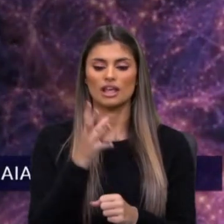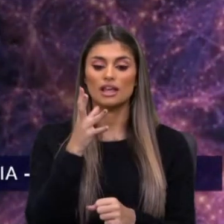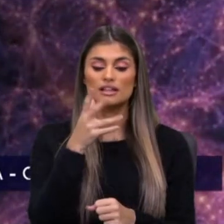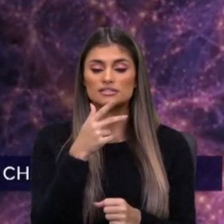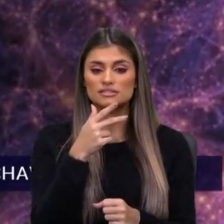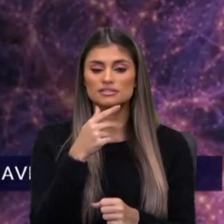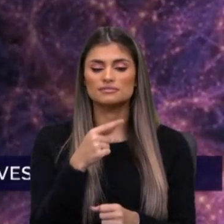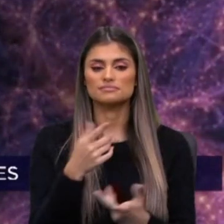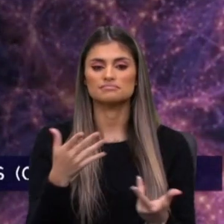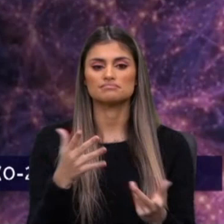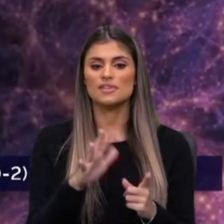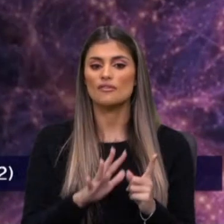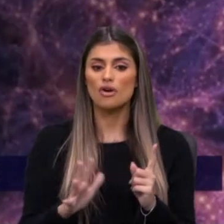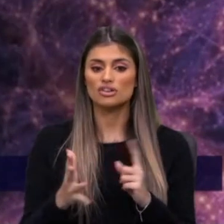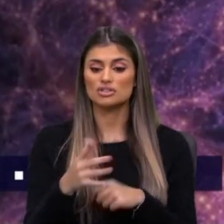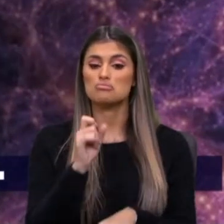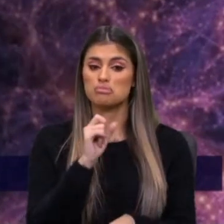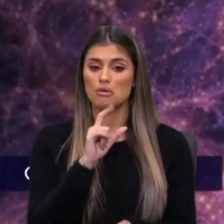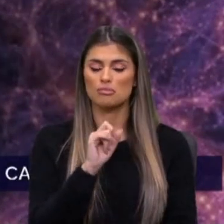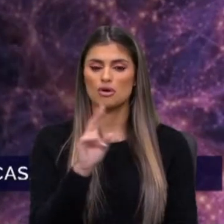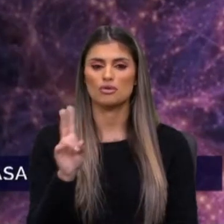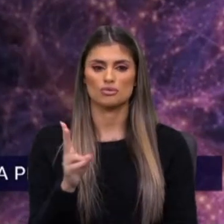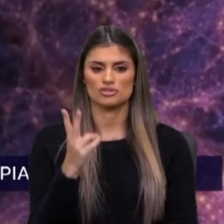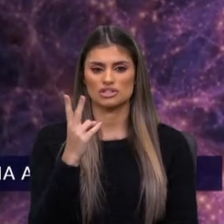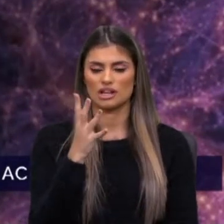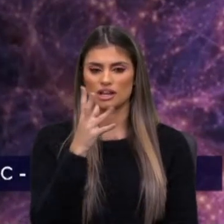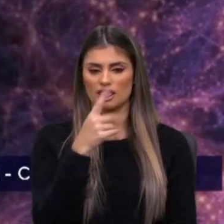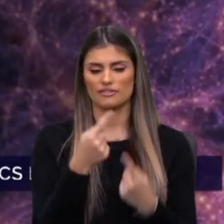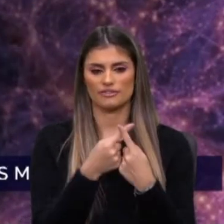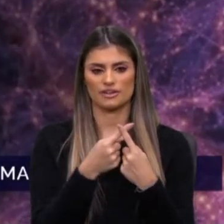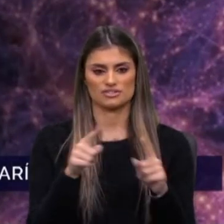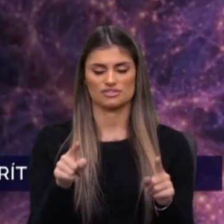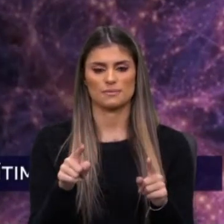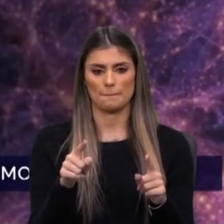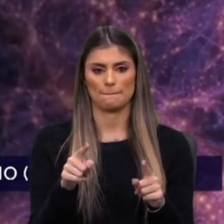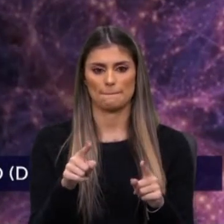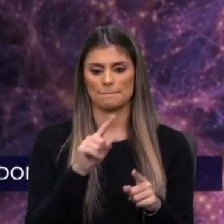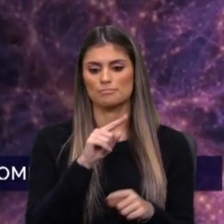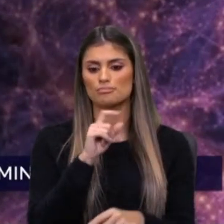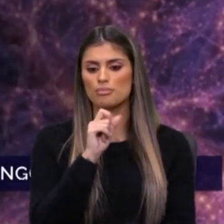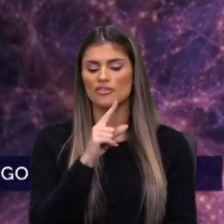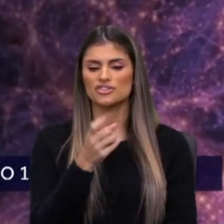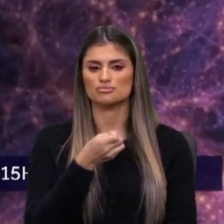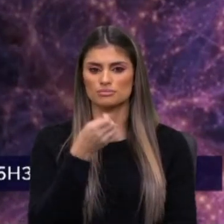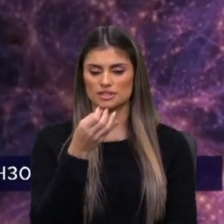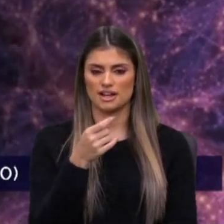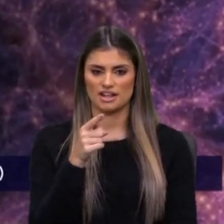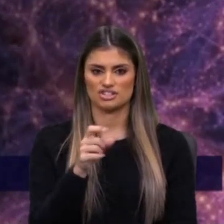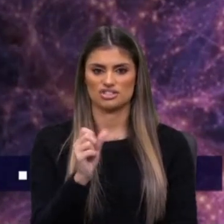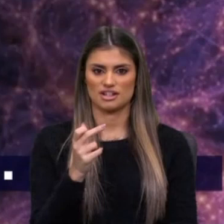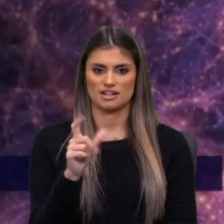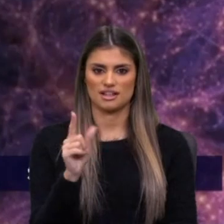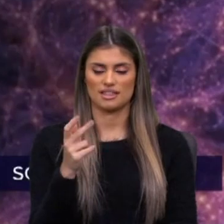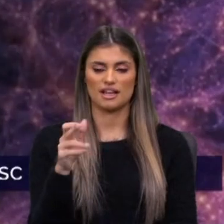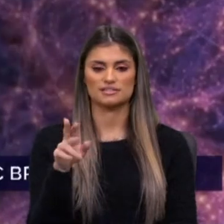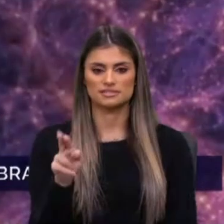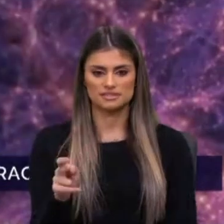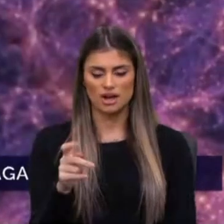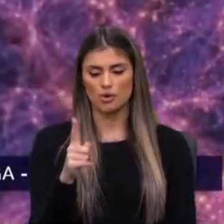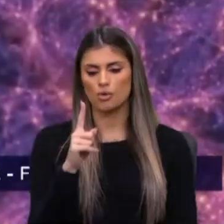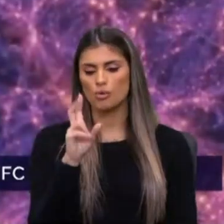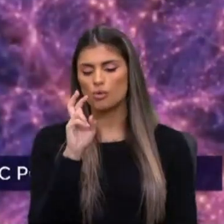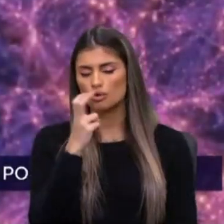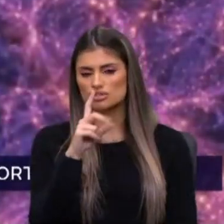meio circundante? Também pode ser. São dois aquecimentos diferentes, digamos assim, que podem explicar esta galáxia. Mas é muito curioso que